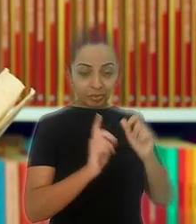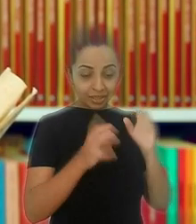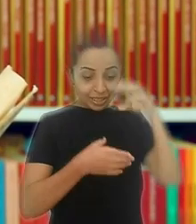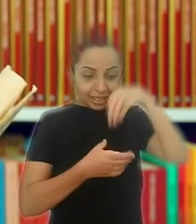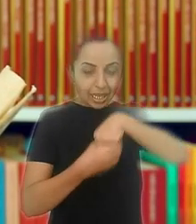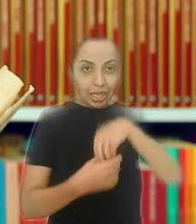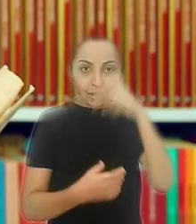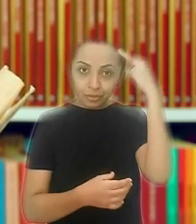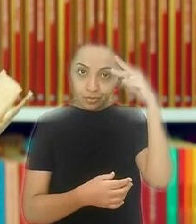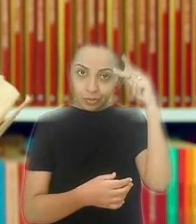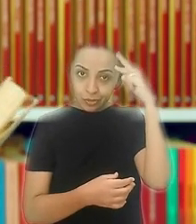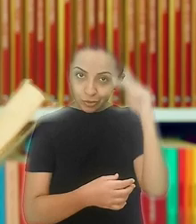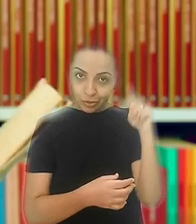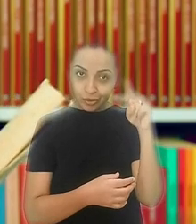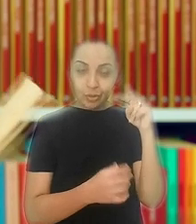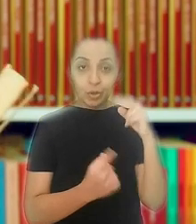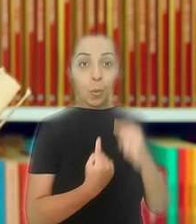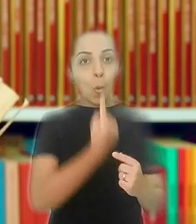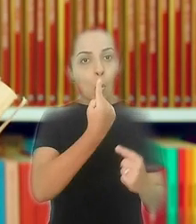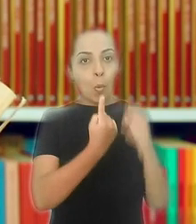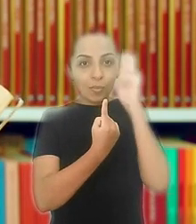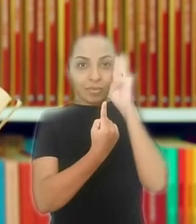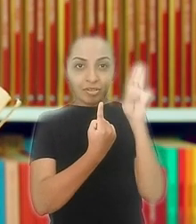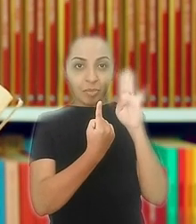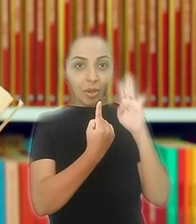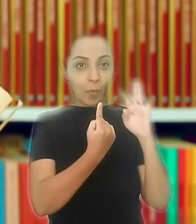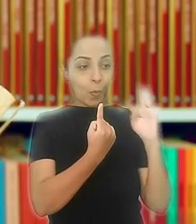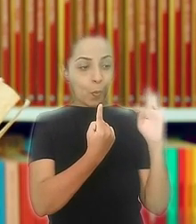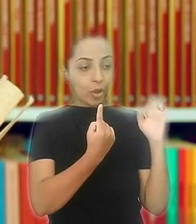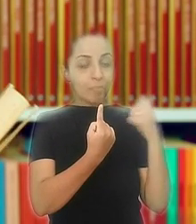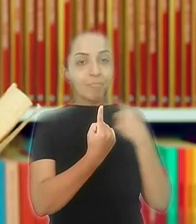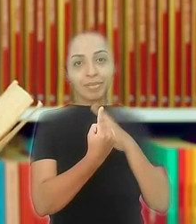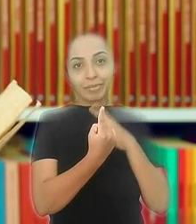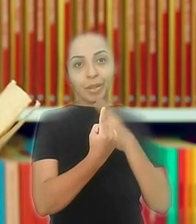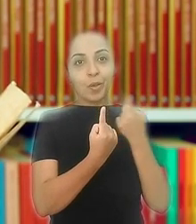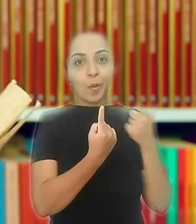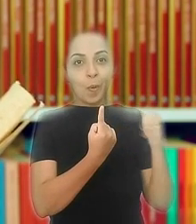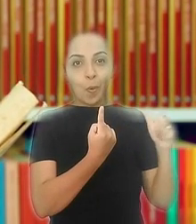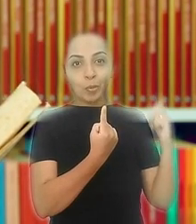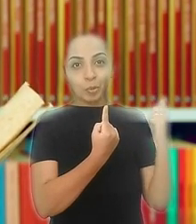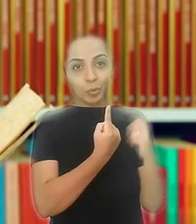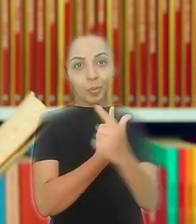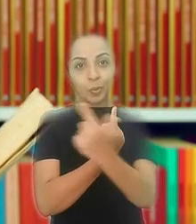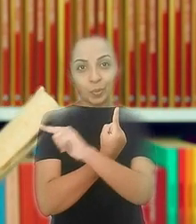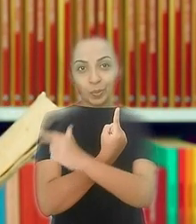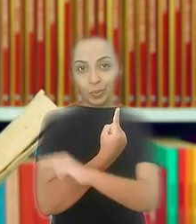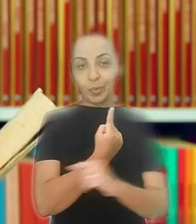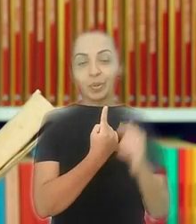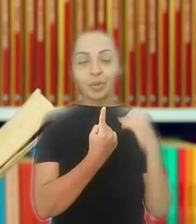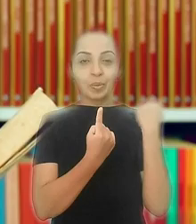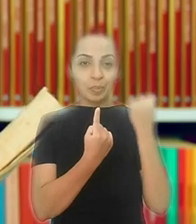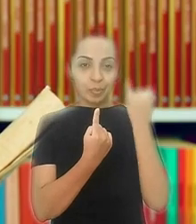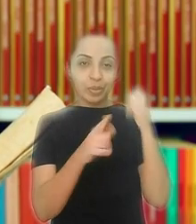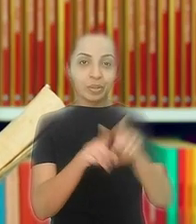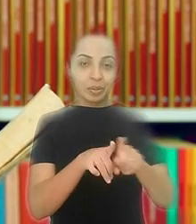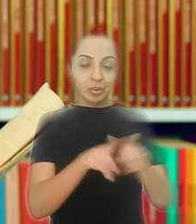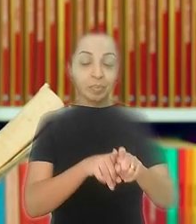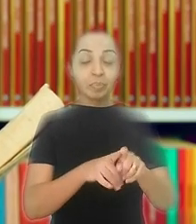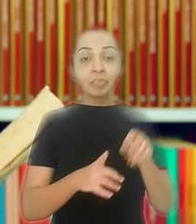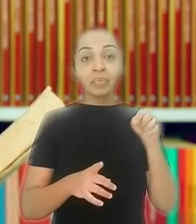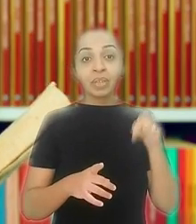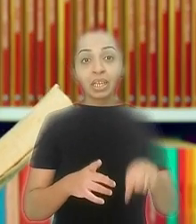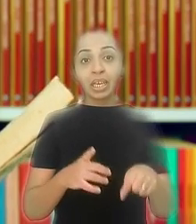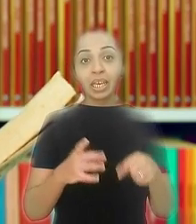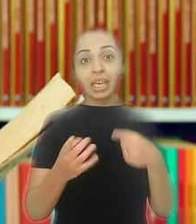aqui coadjuvantes em torno do personagem Central e do ponto de vista